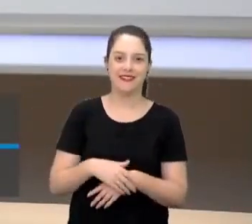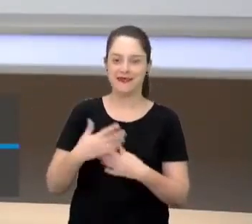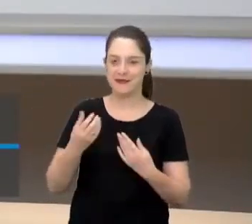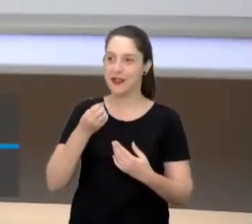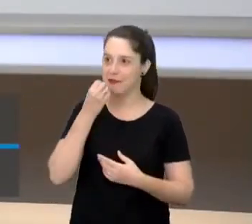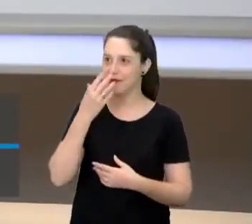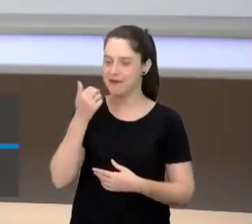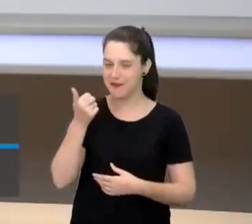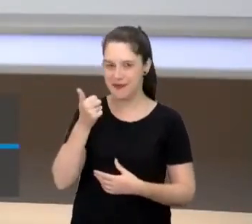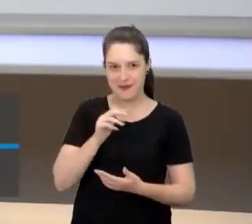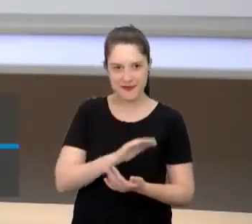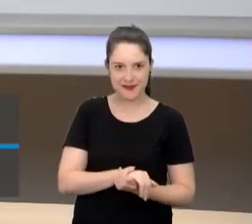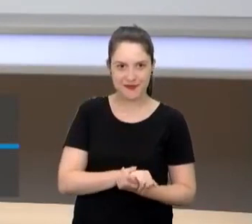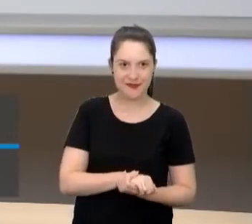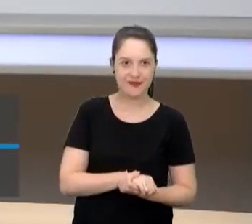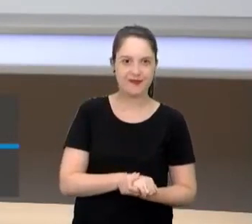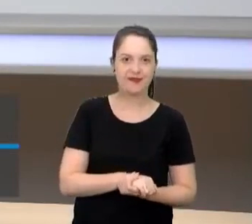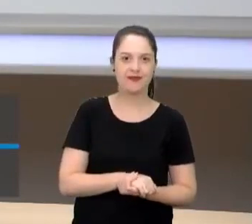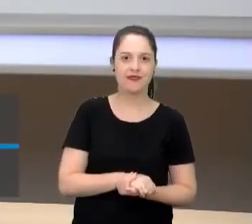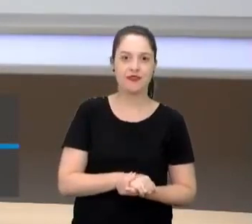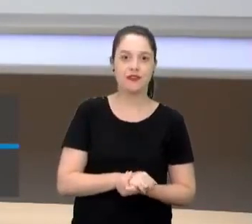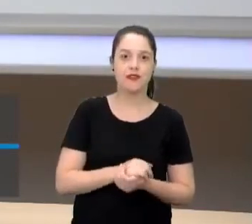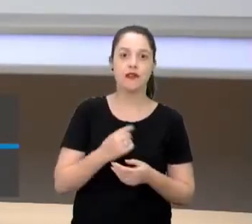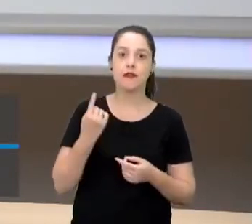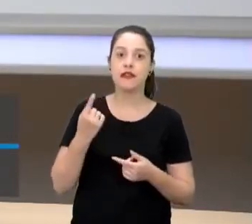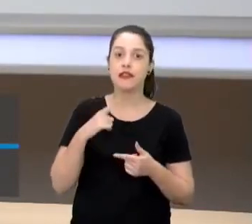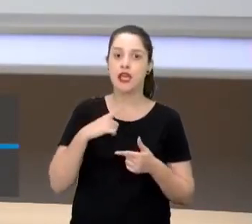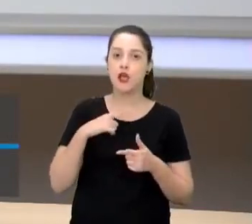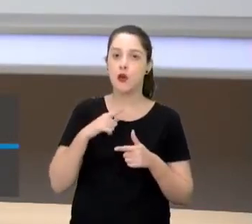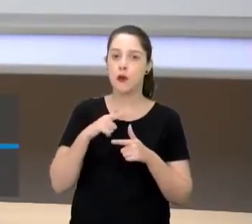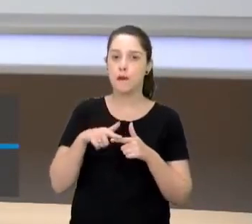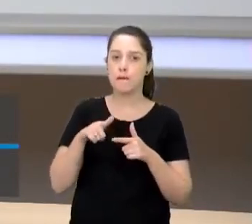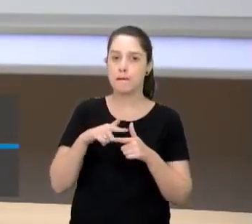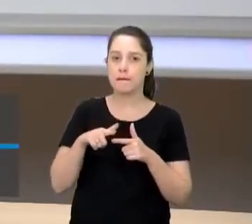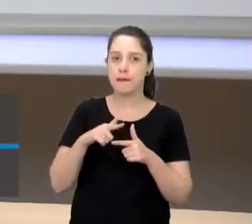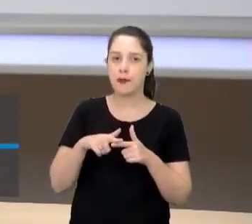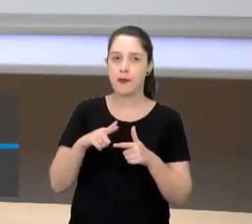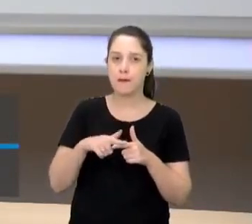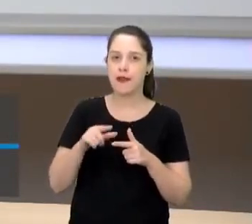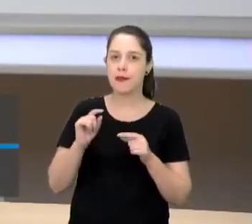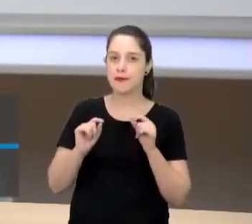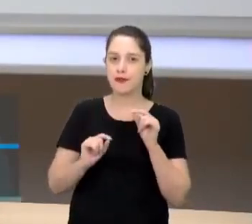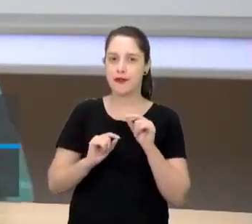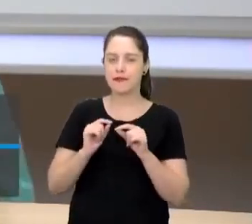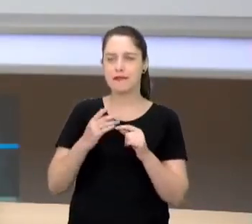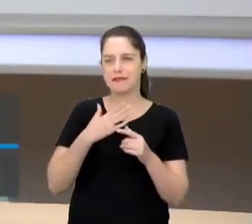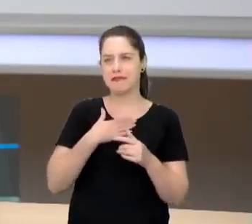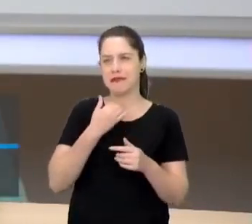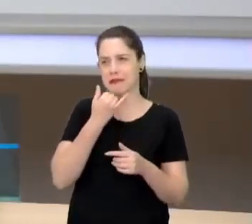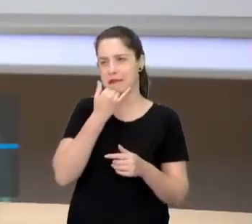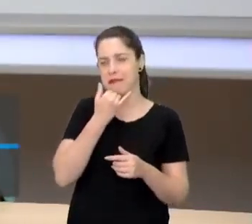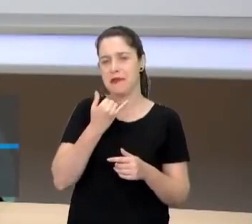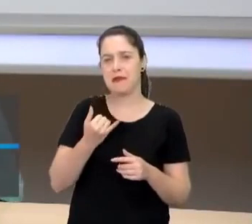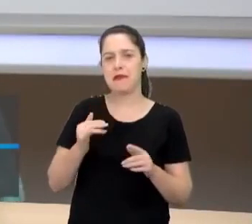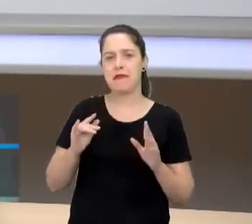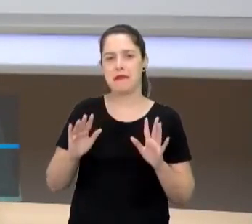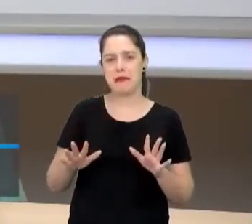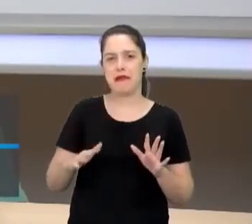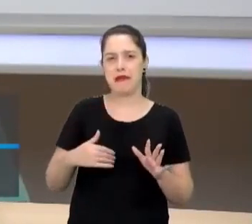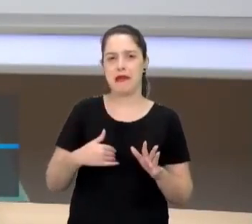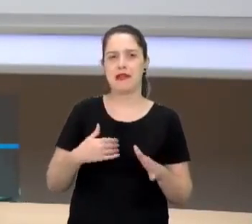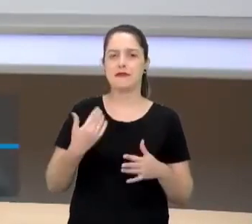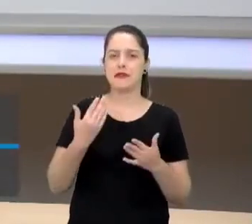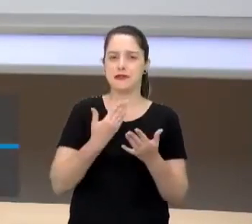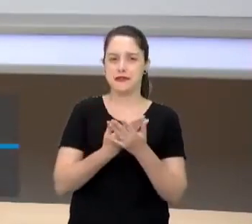pauta. Pessoal, eu tenho um problema com nomes, então se eu errar os nomes, me perdoe. Não façam com os